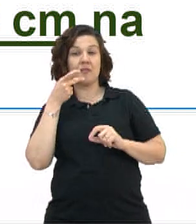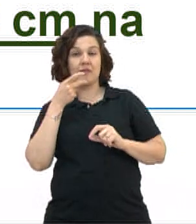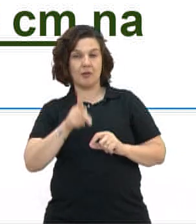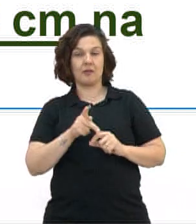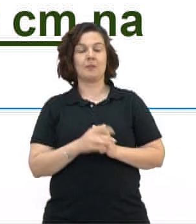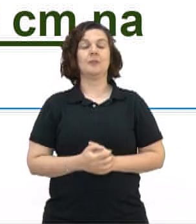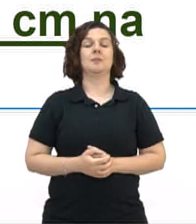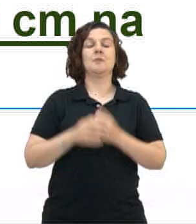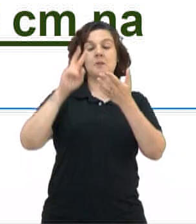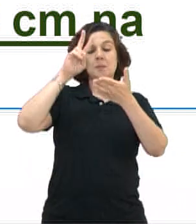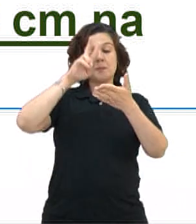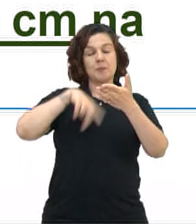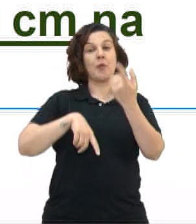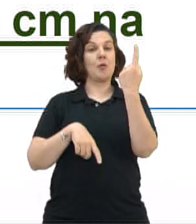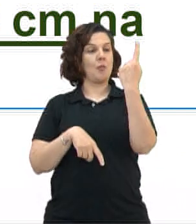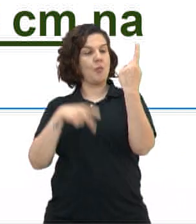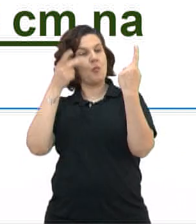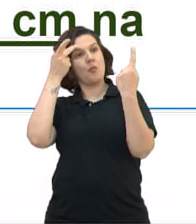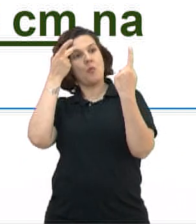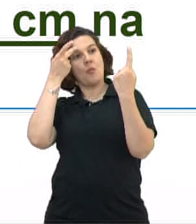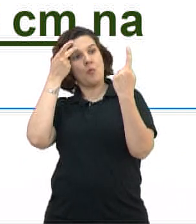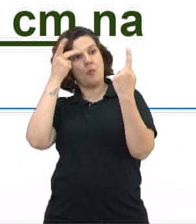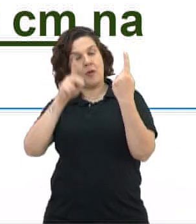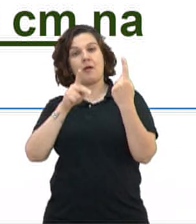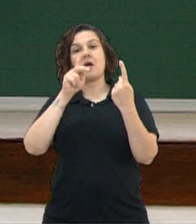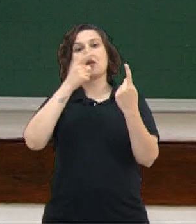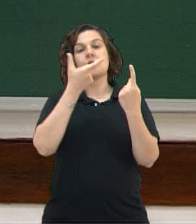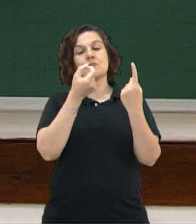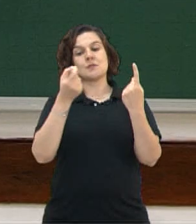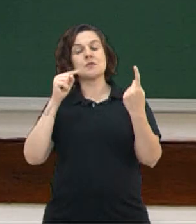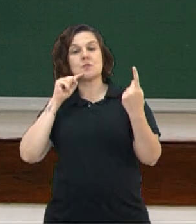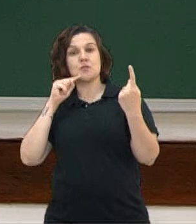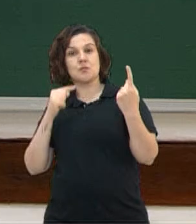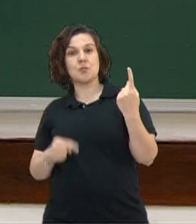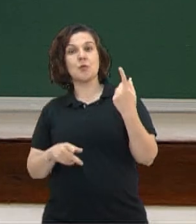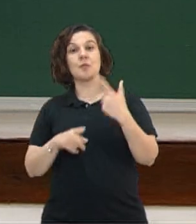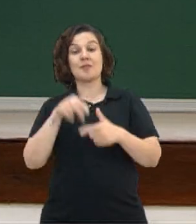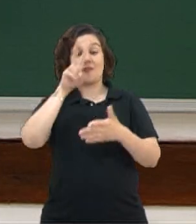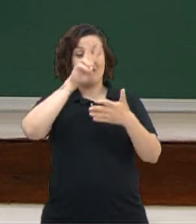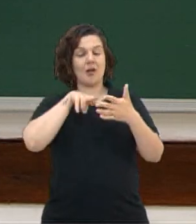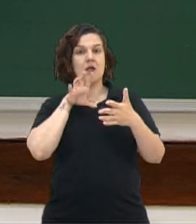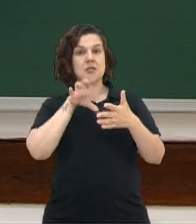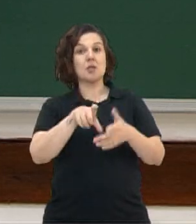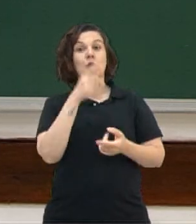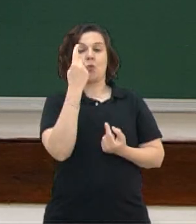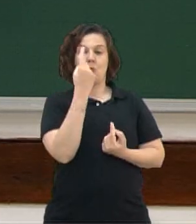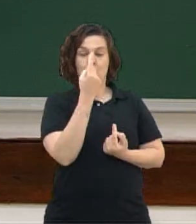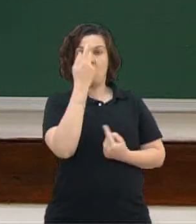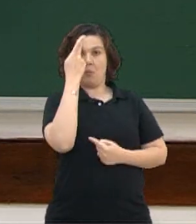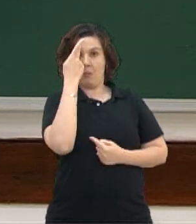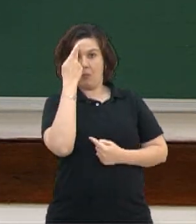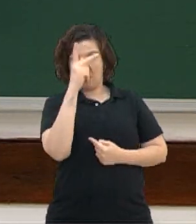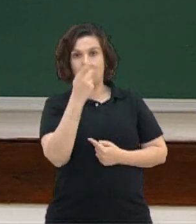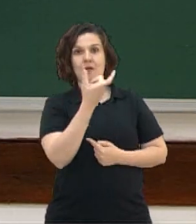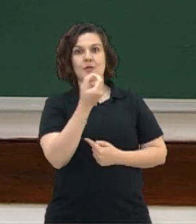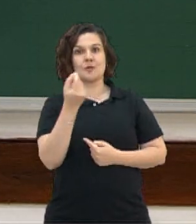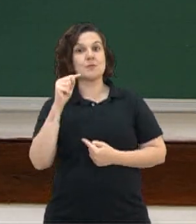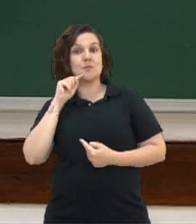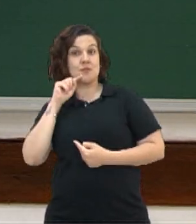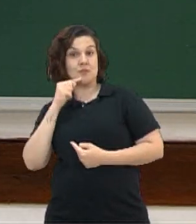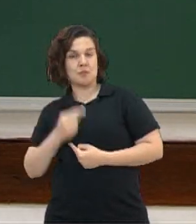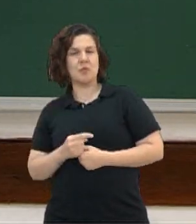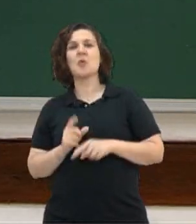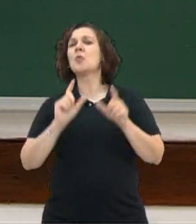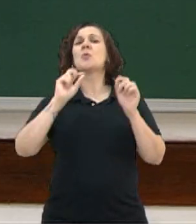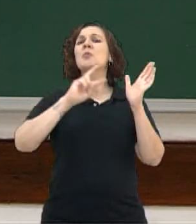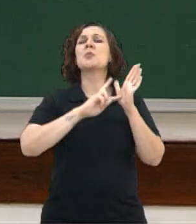utilizamos para lê-la. Quando nós vemos uma escala numérica, nós vamos ler ela desta maneira, 1 para 200 mil. E o